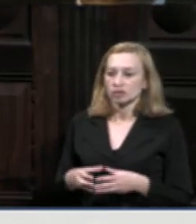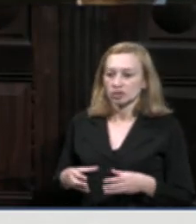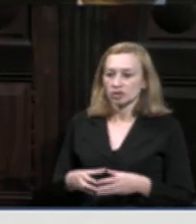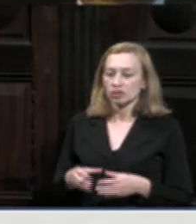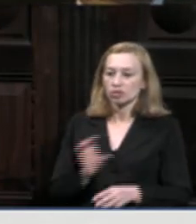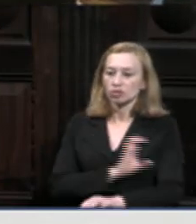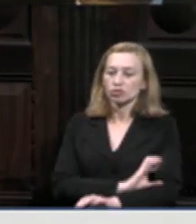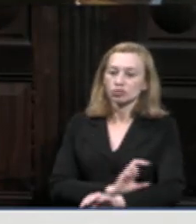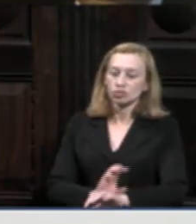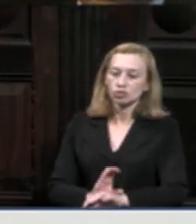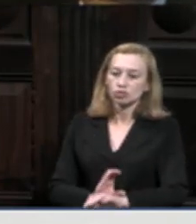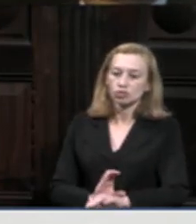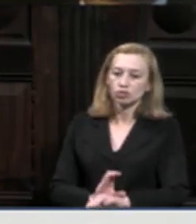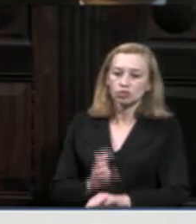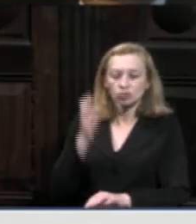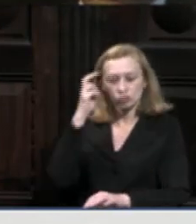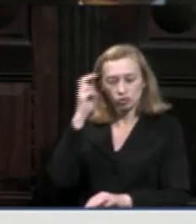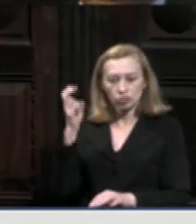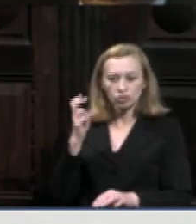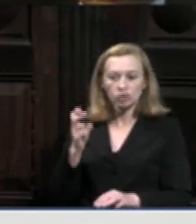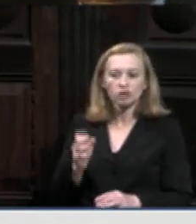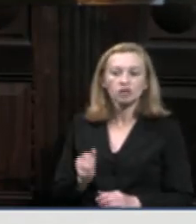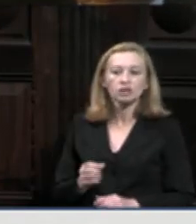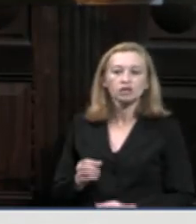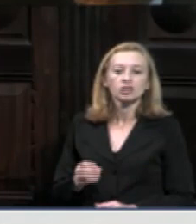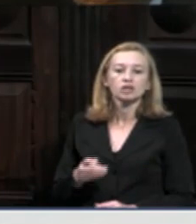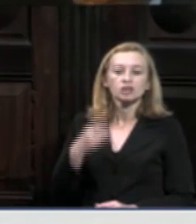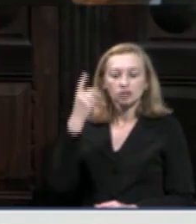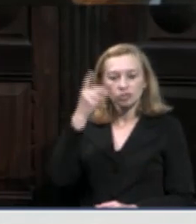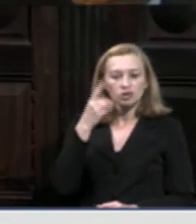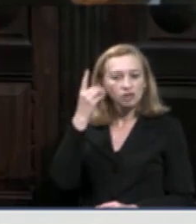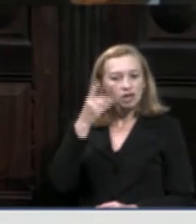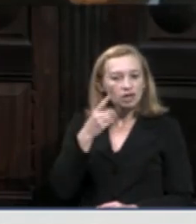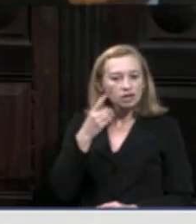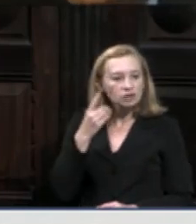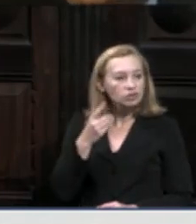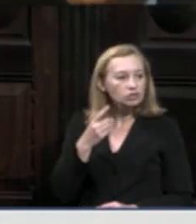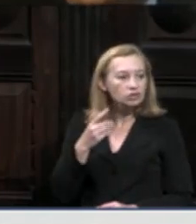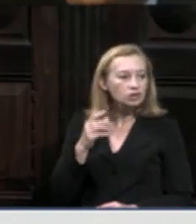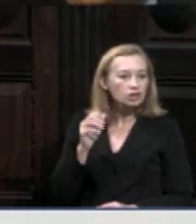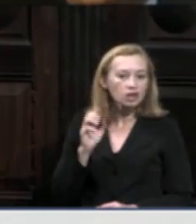Teixeira, deputada Zeidan, deputado Eliomar Coelho,